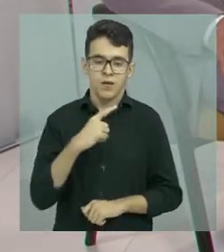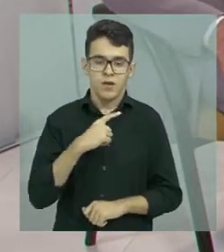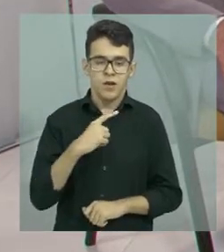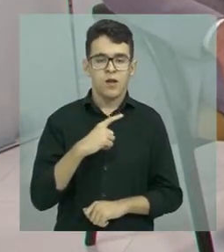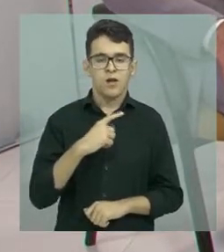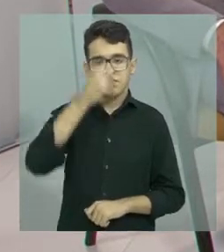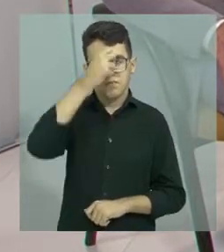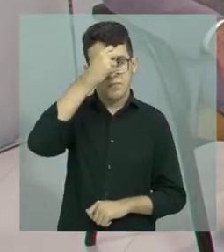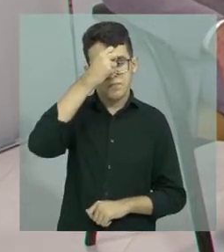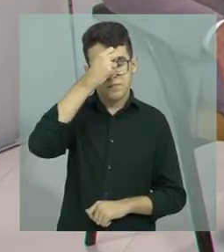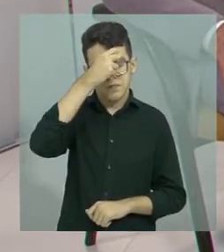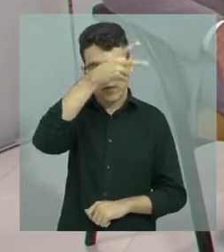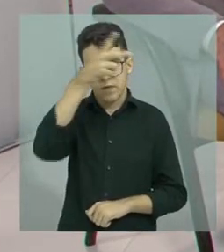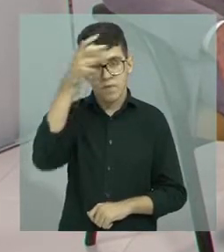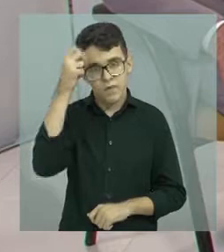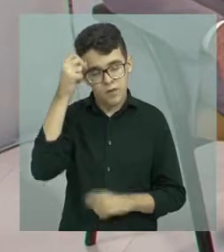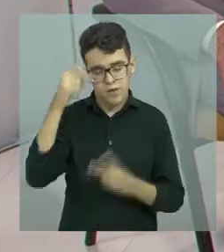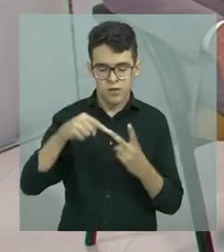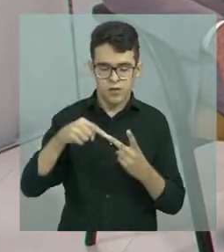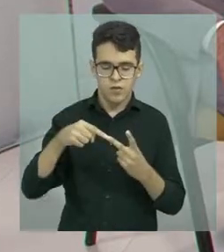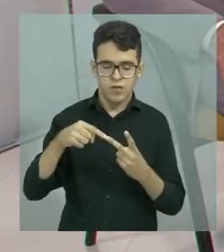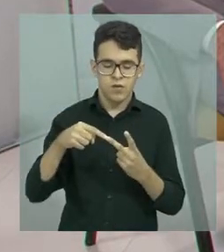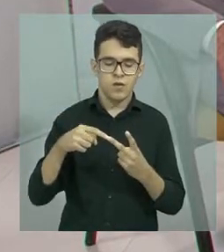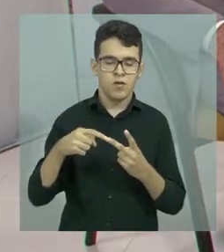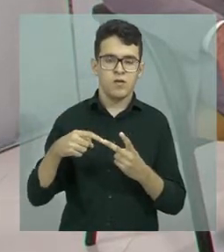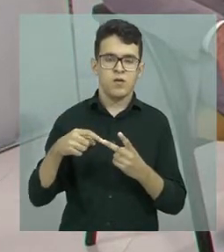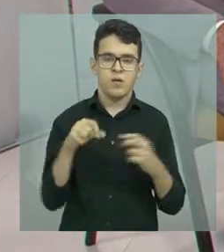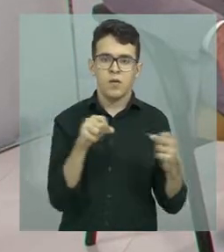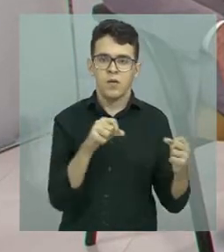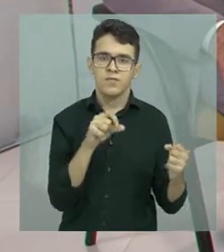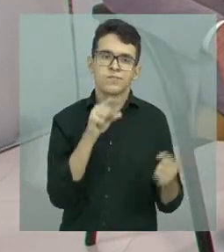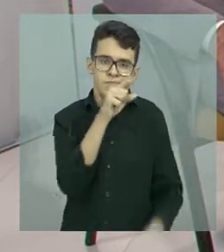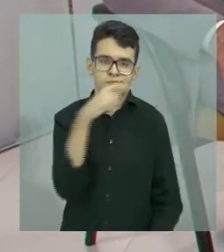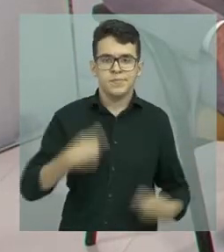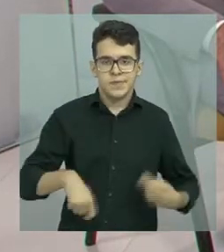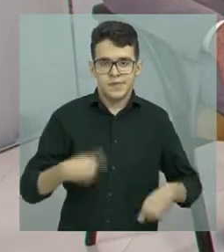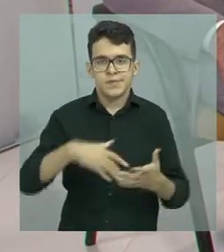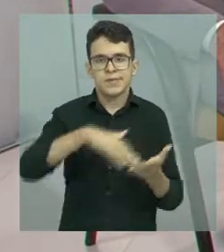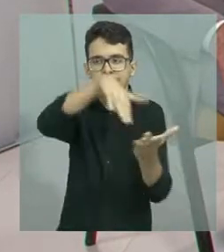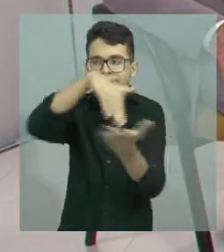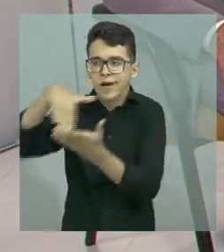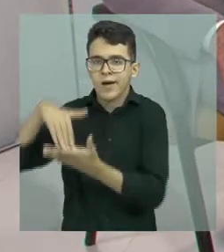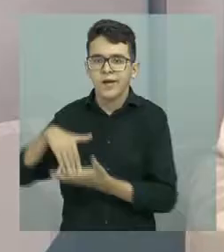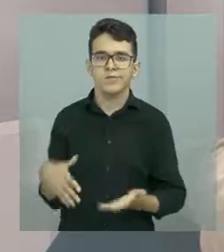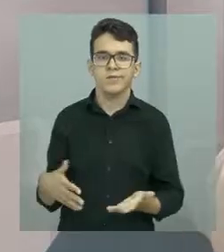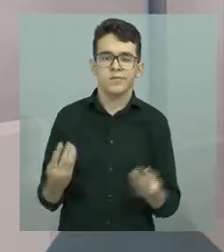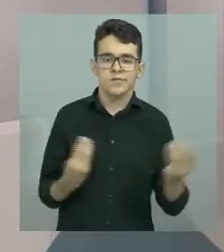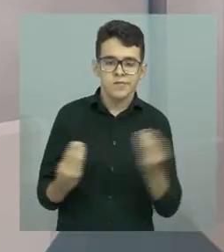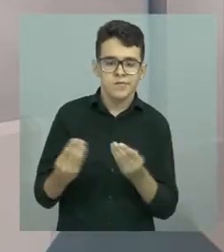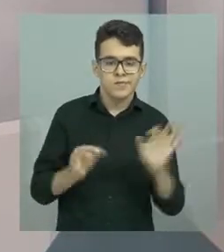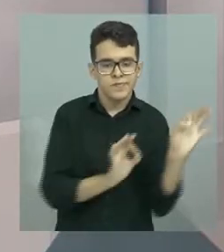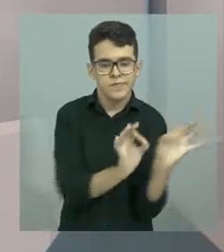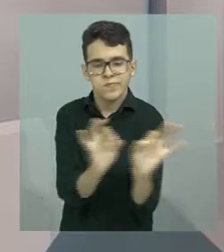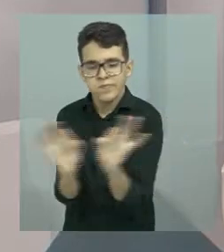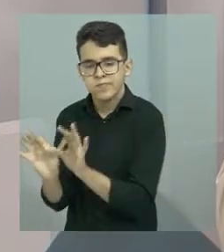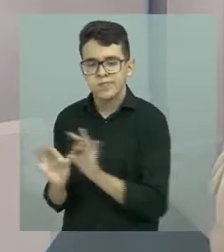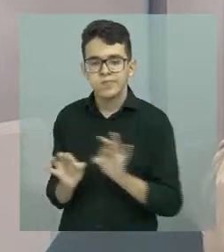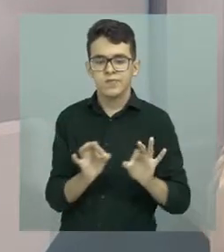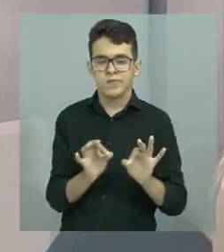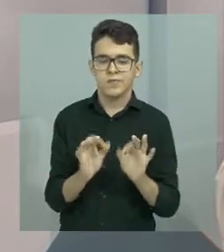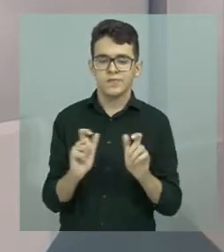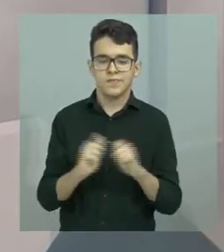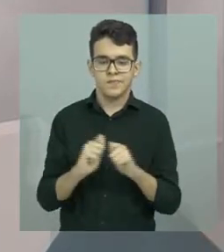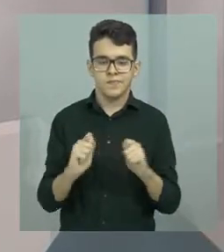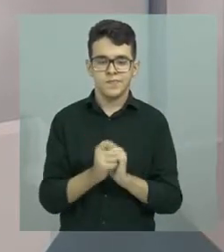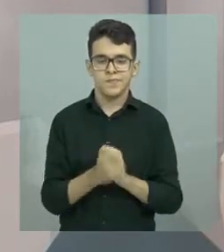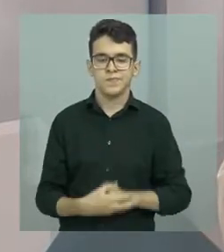prefeitos, o poder executivo desses municípios, né, para que estejam todos alinhados nessa perspectiva do que determina a lei. O fato é que